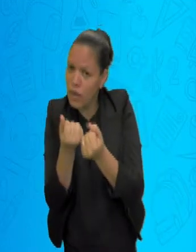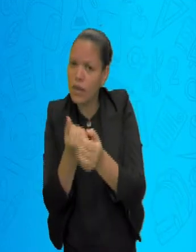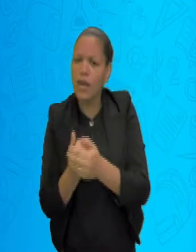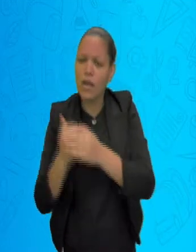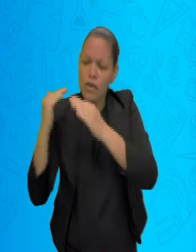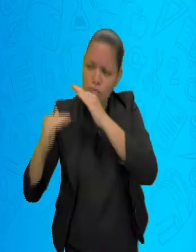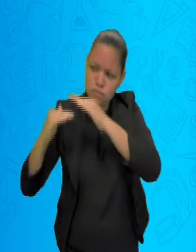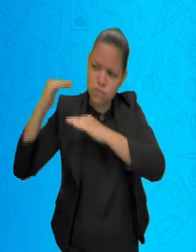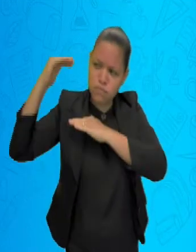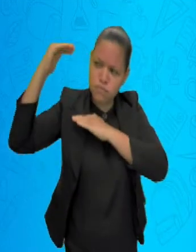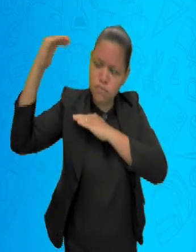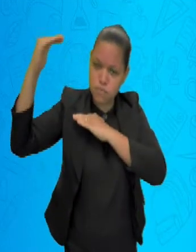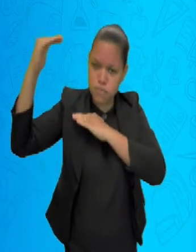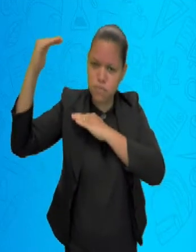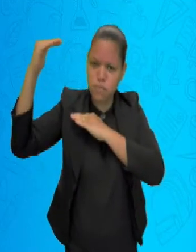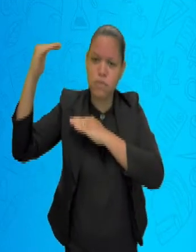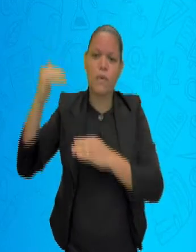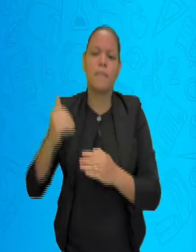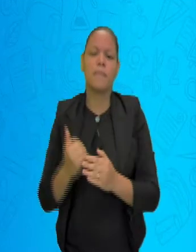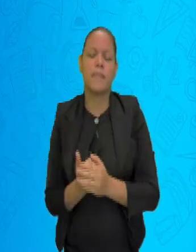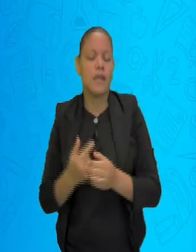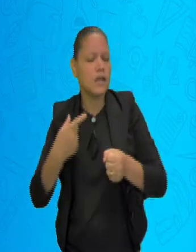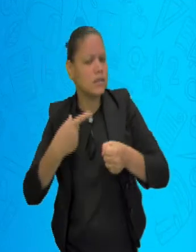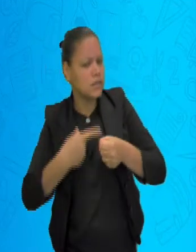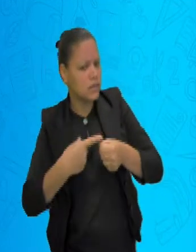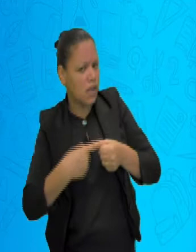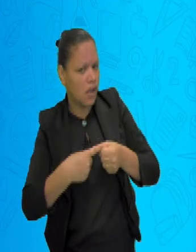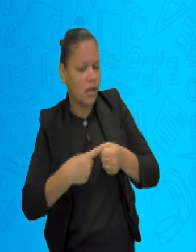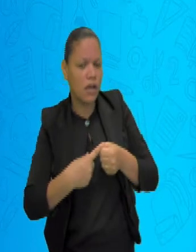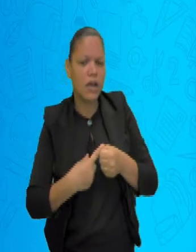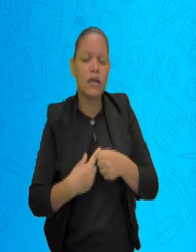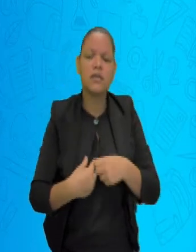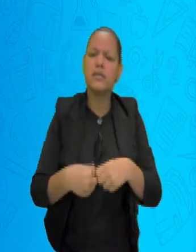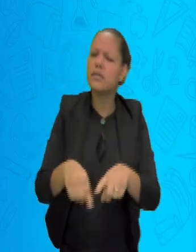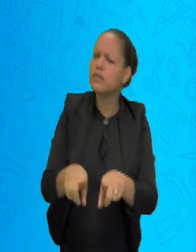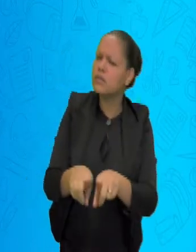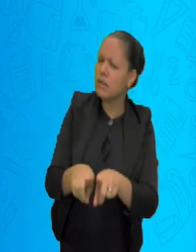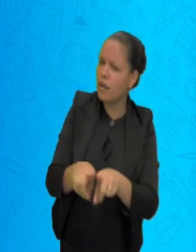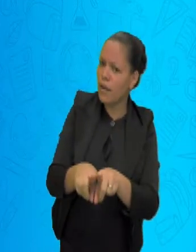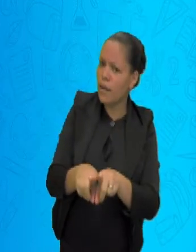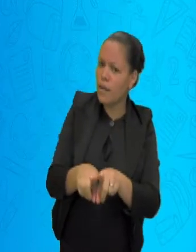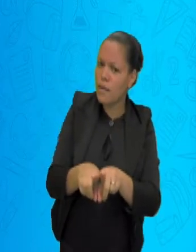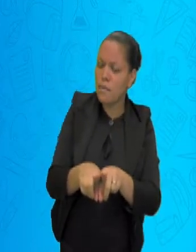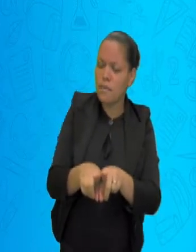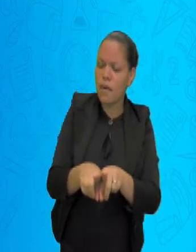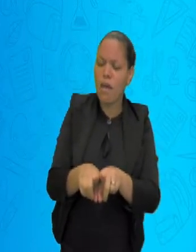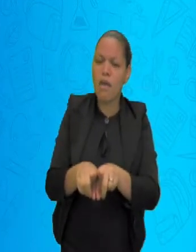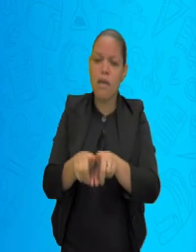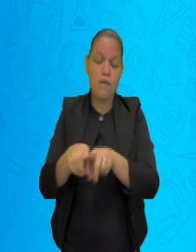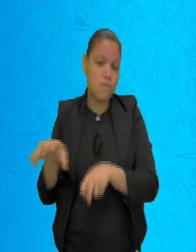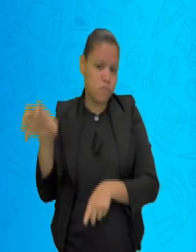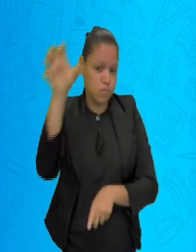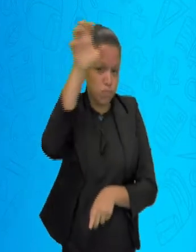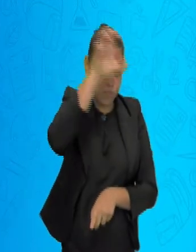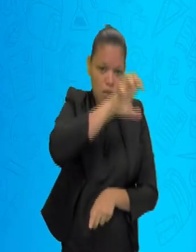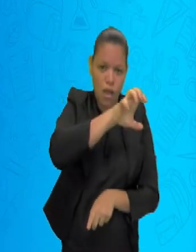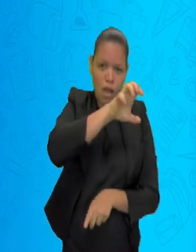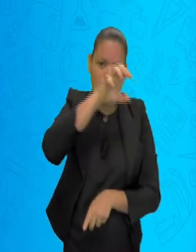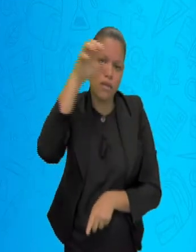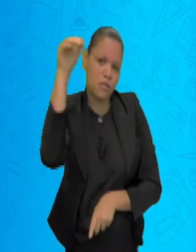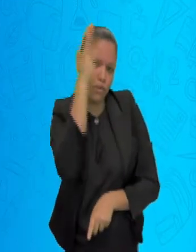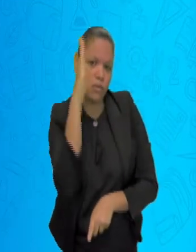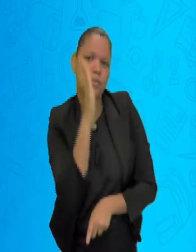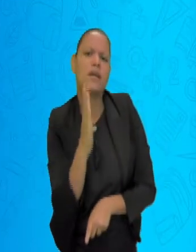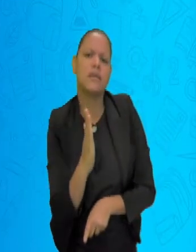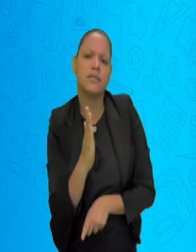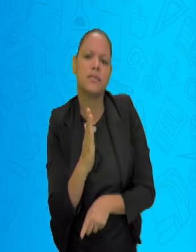é propício para o crescimento tanto da sua cidade, como do seu estado ou até mesmo do nosso país.